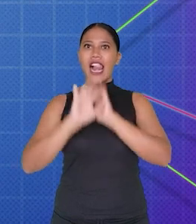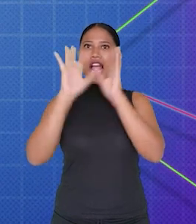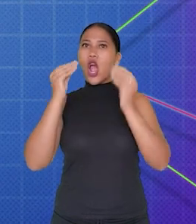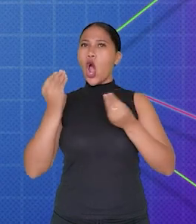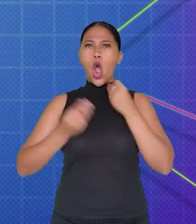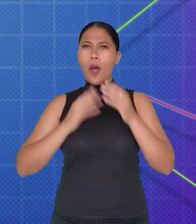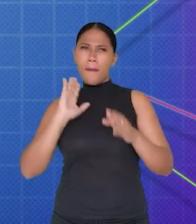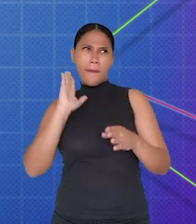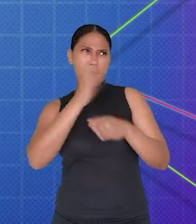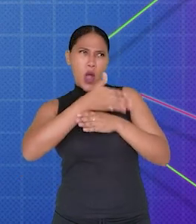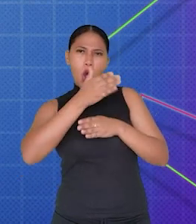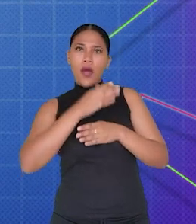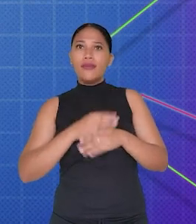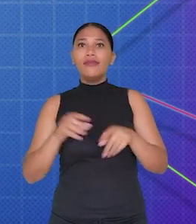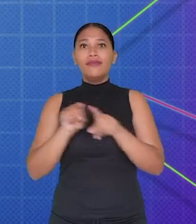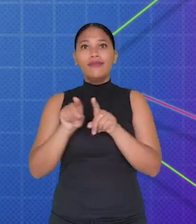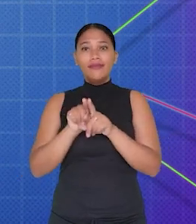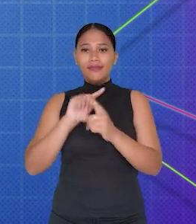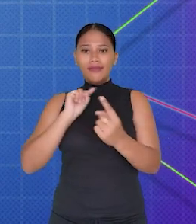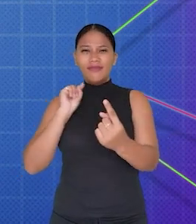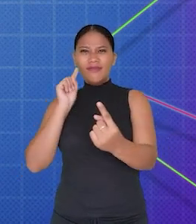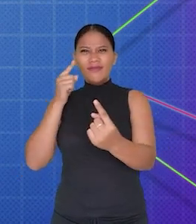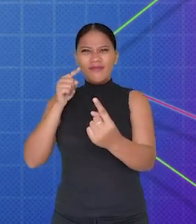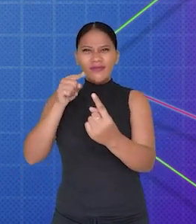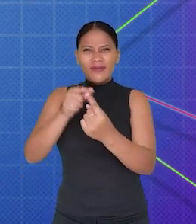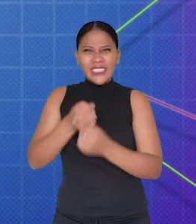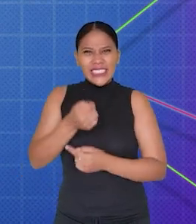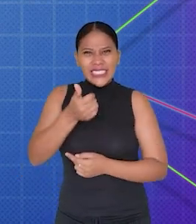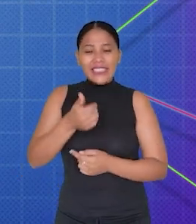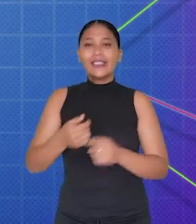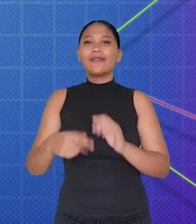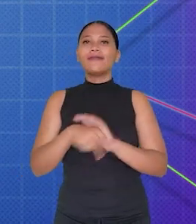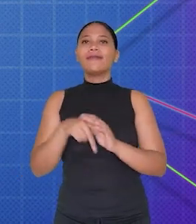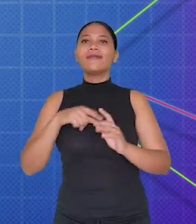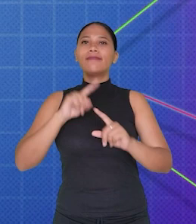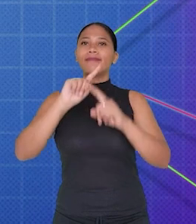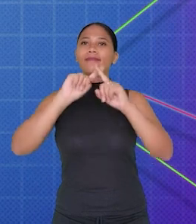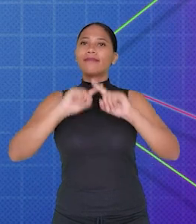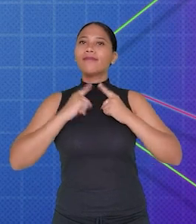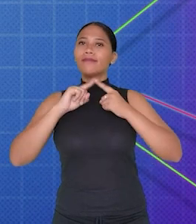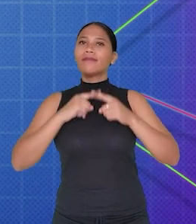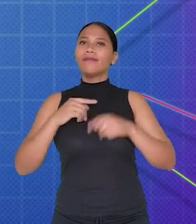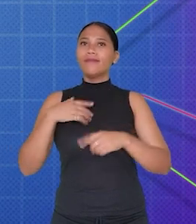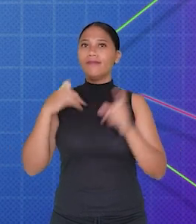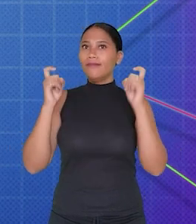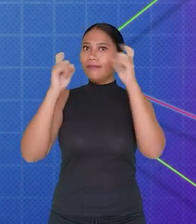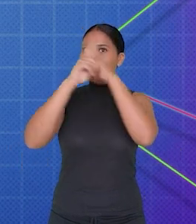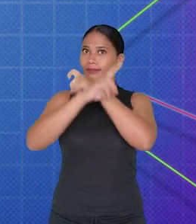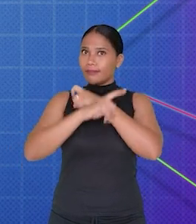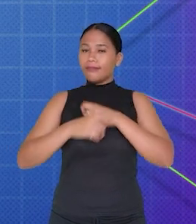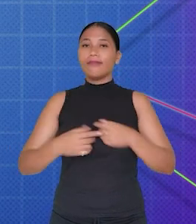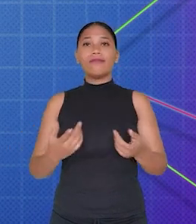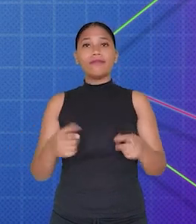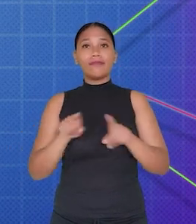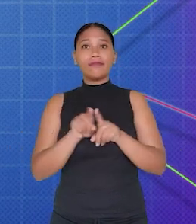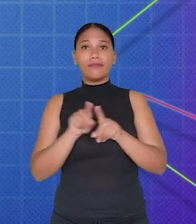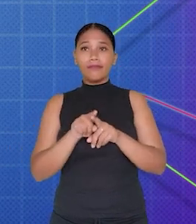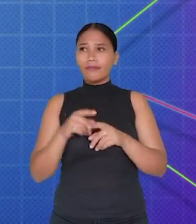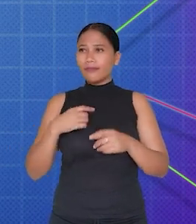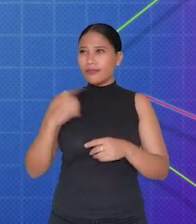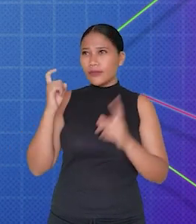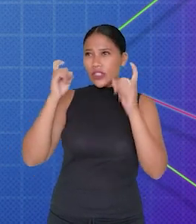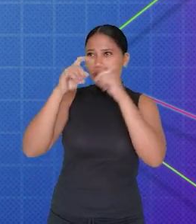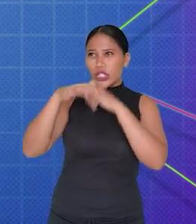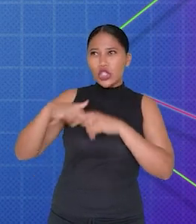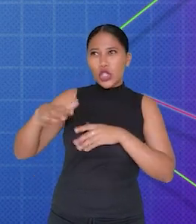como vencê-lo. Conforme o herói se aproxima da meta, ele enfrenta desafios cada vez mais difíceis. No ponto mais sombrio da